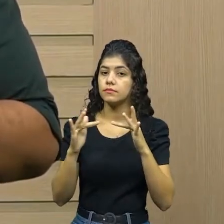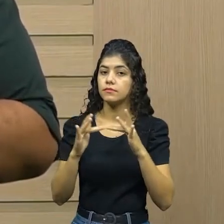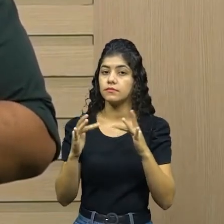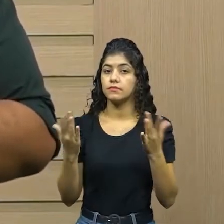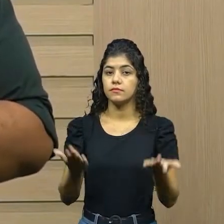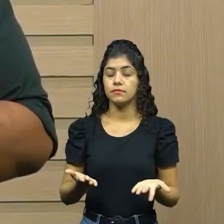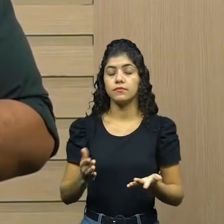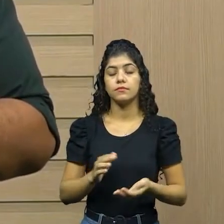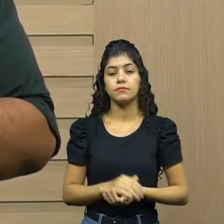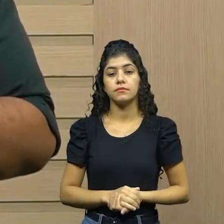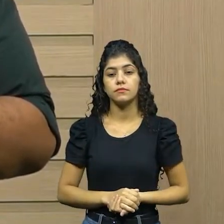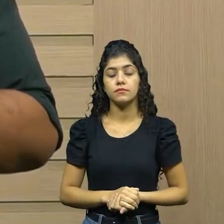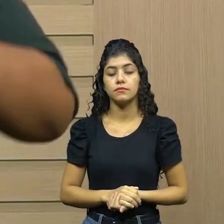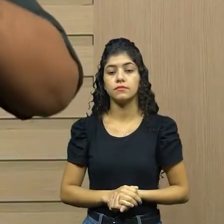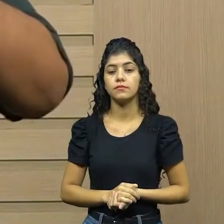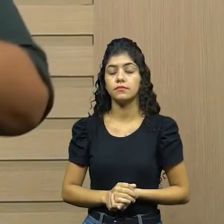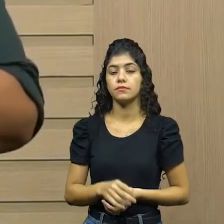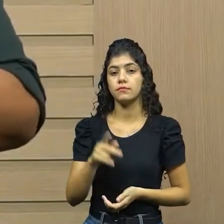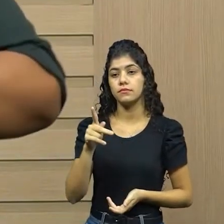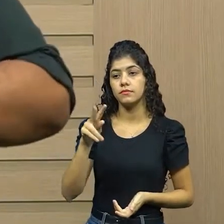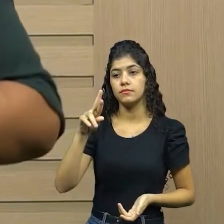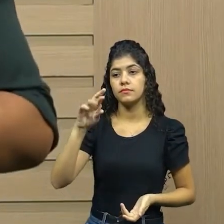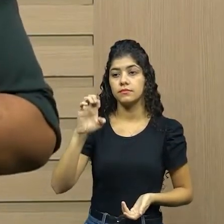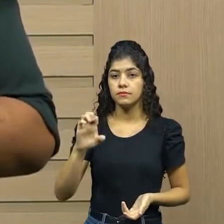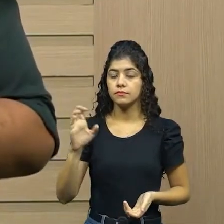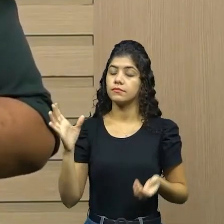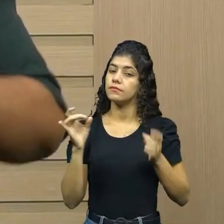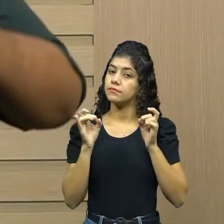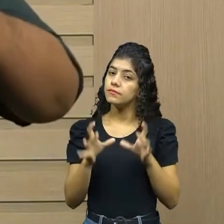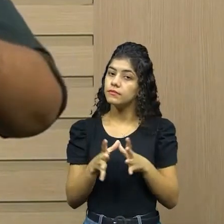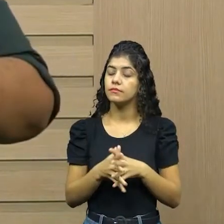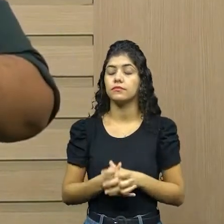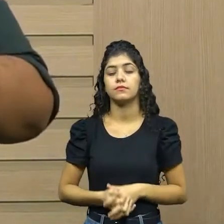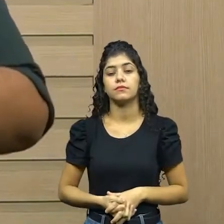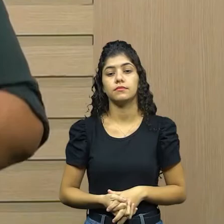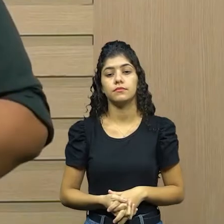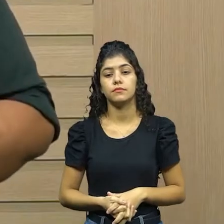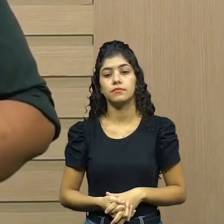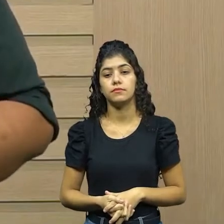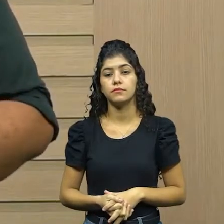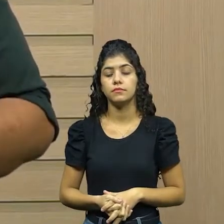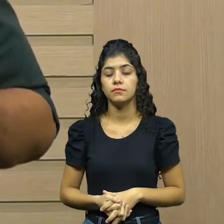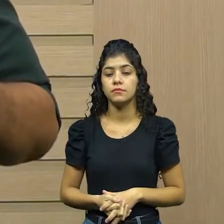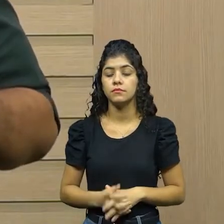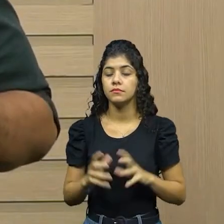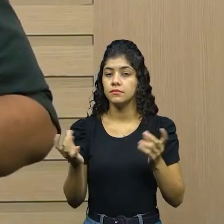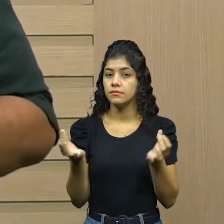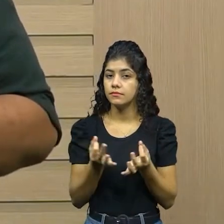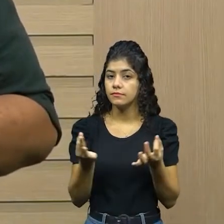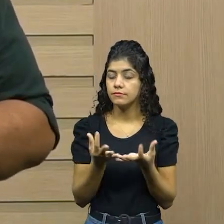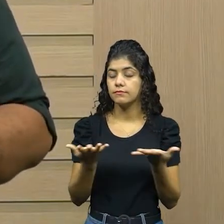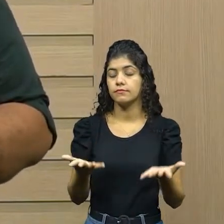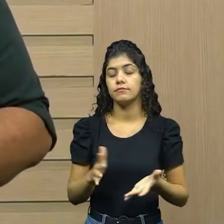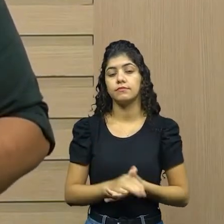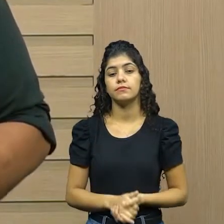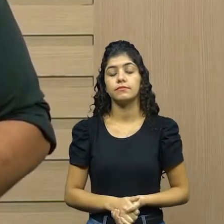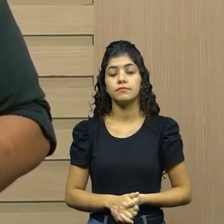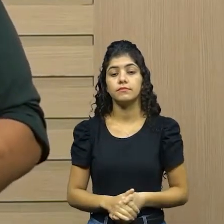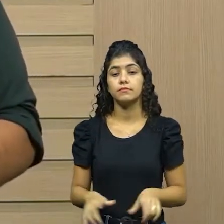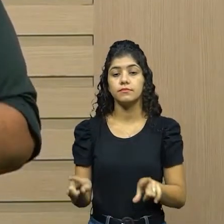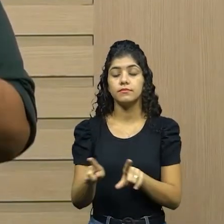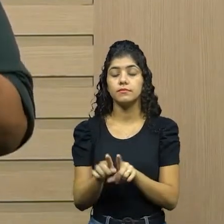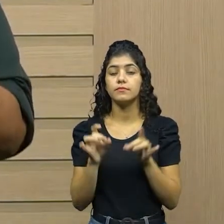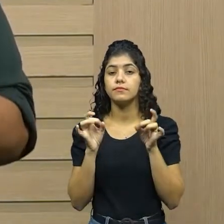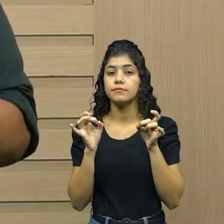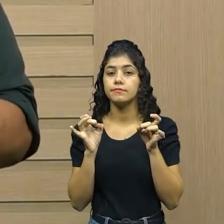conexão direta da pré-venda, tá bom? Da pré-venda. Perfeito? Da pré-venda.